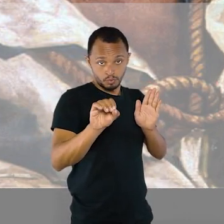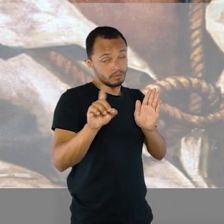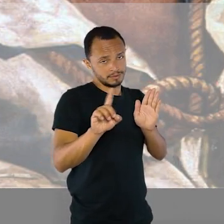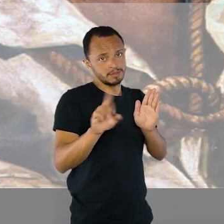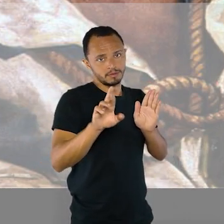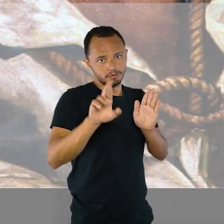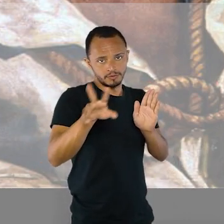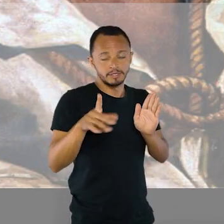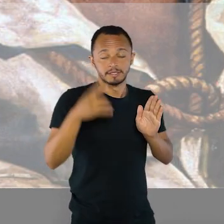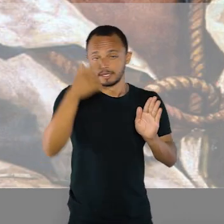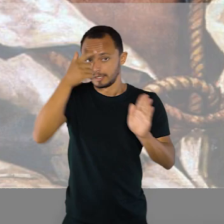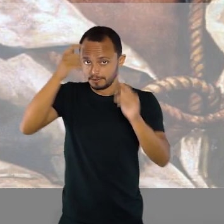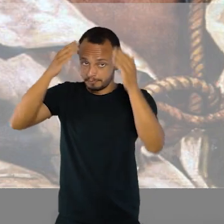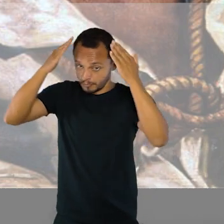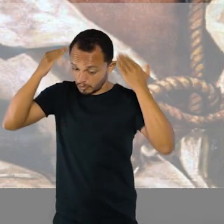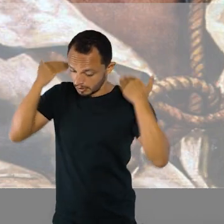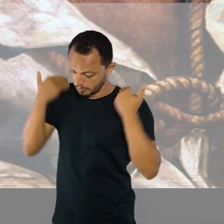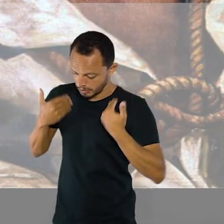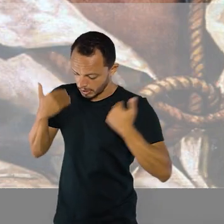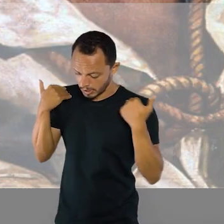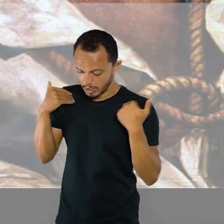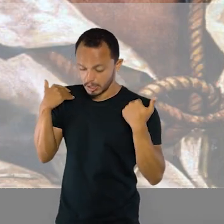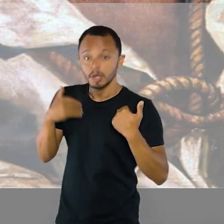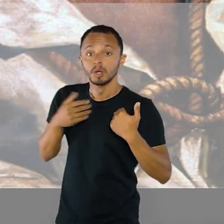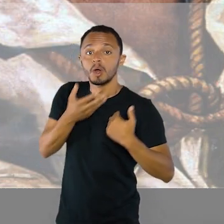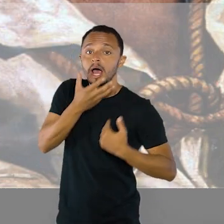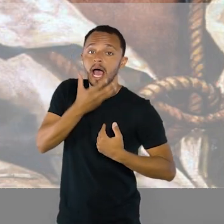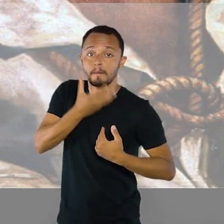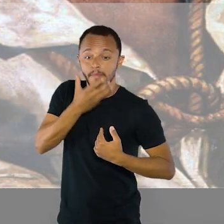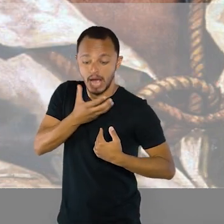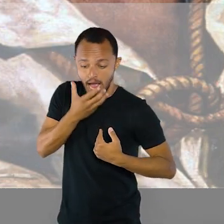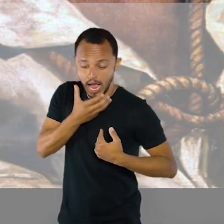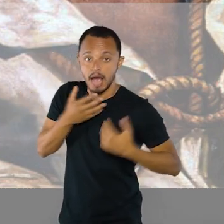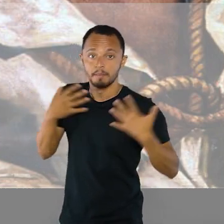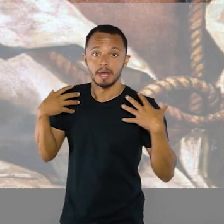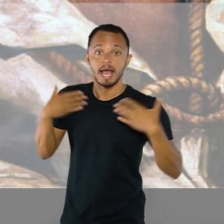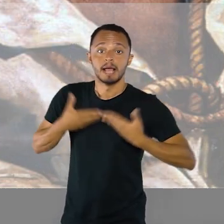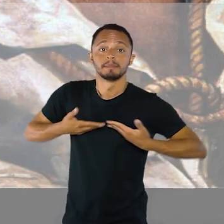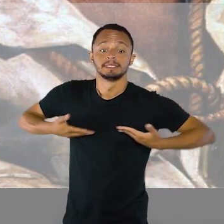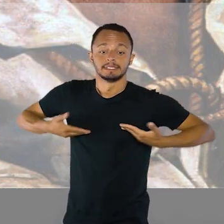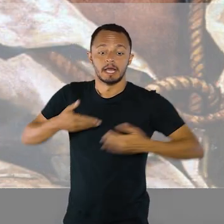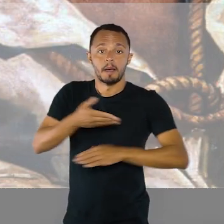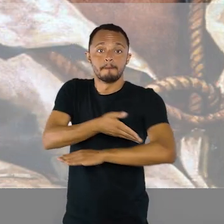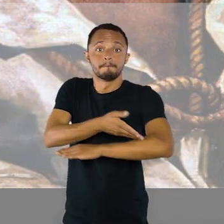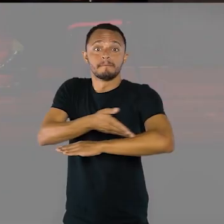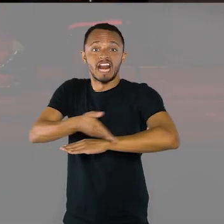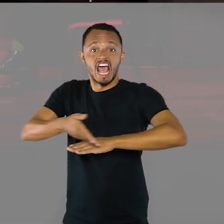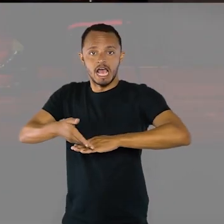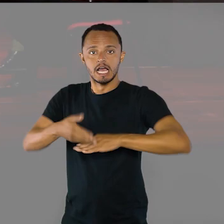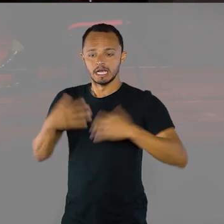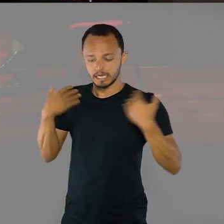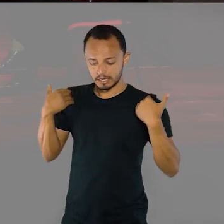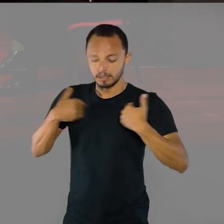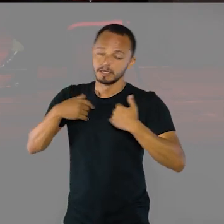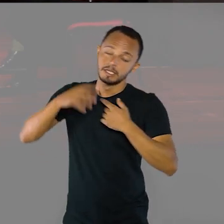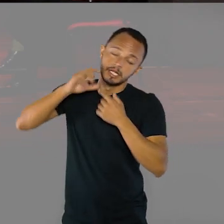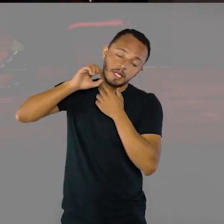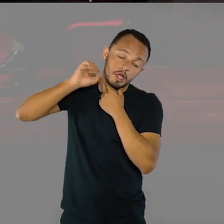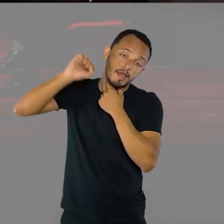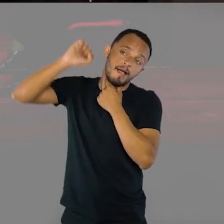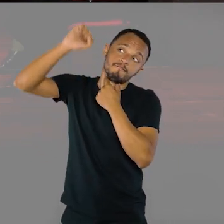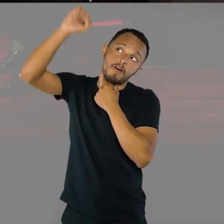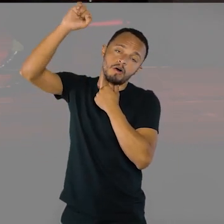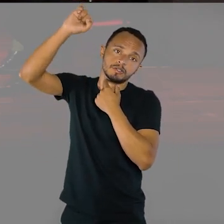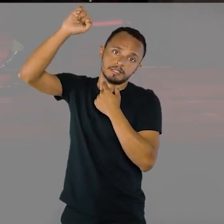comprido, a barba, essa camisa branca que justamente destaca o seu pescoço e o seu peito envolto de uma corda, né? Ou